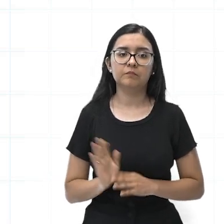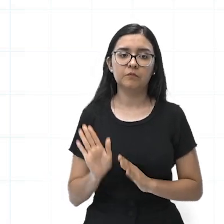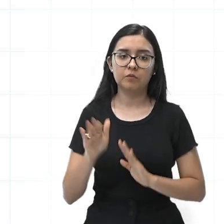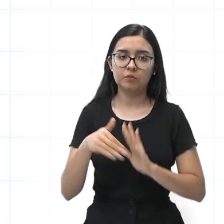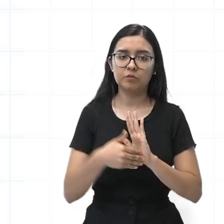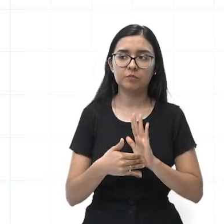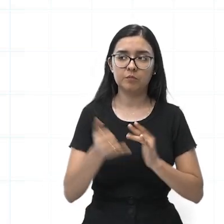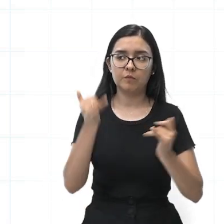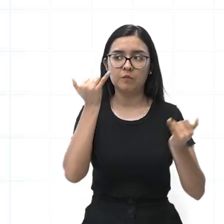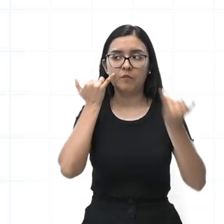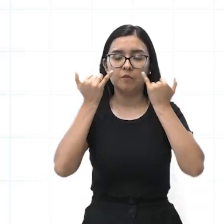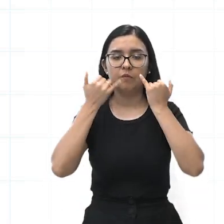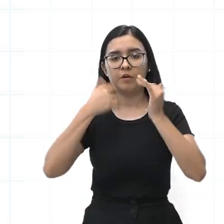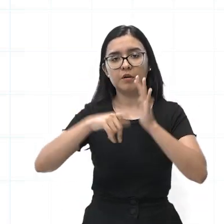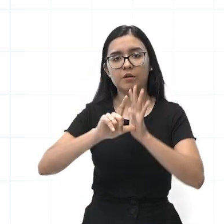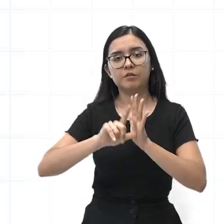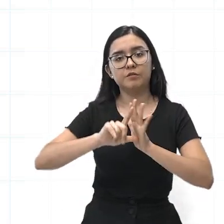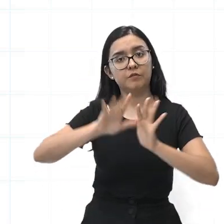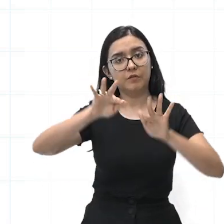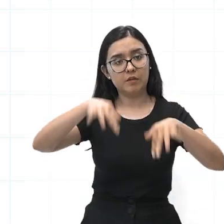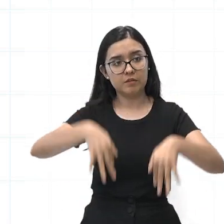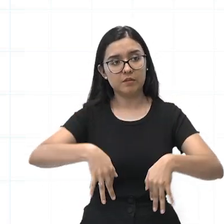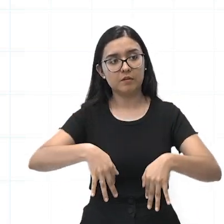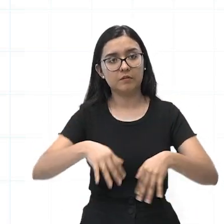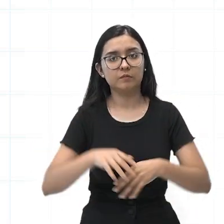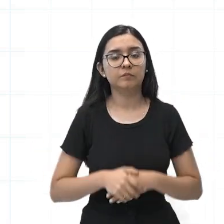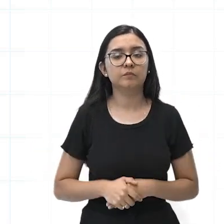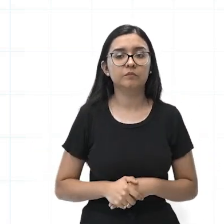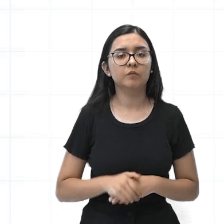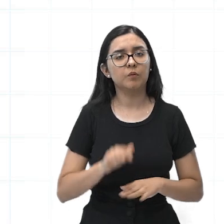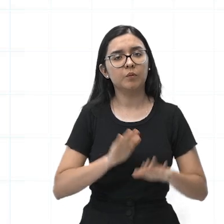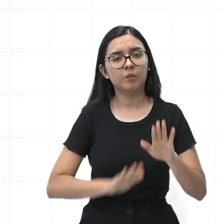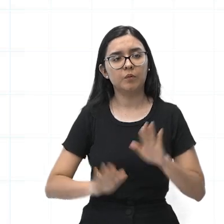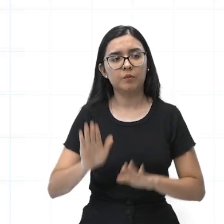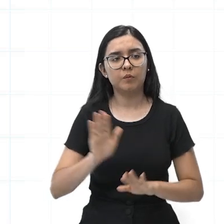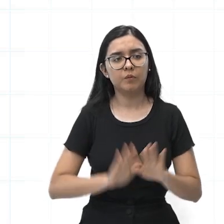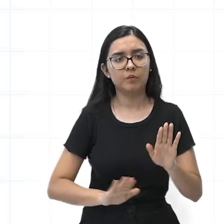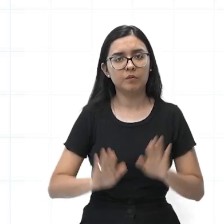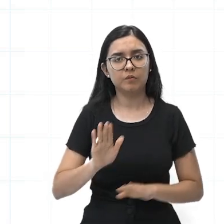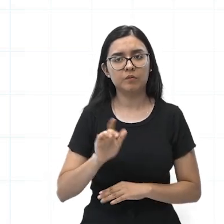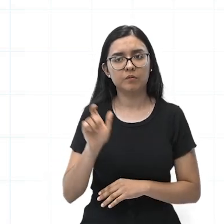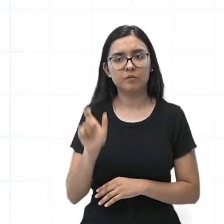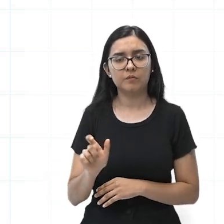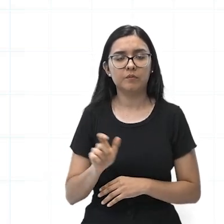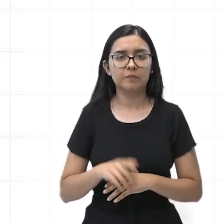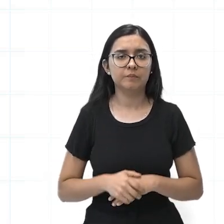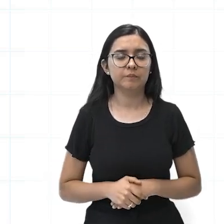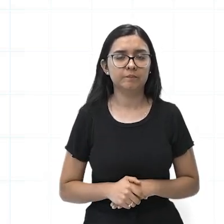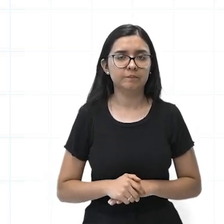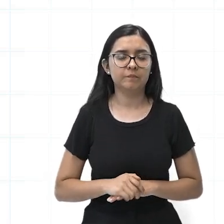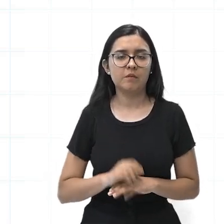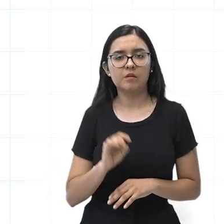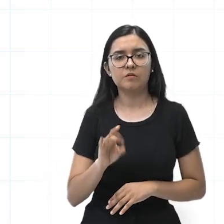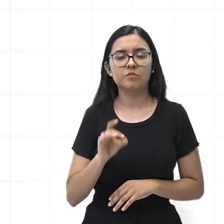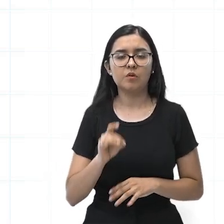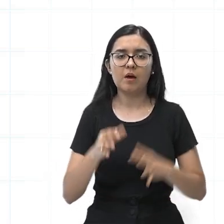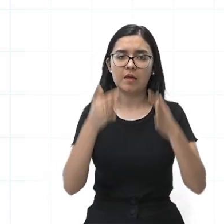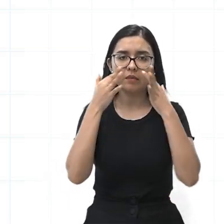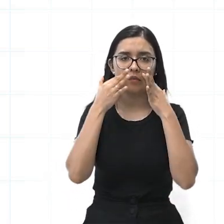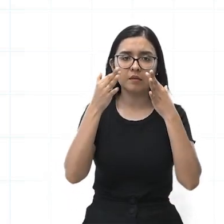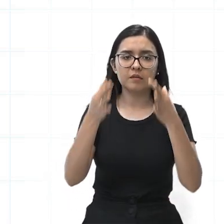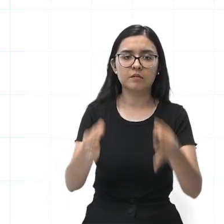informação, então, antes da gente finalizar a nossa aula. Tomem cuidado com as palavras. Na verdade, não é tomar cuidado, né? É só ficar